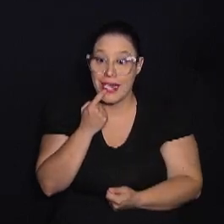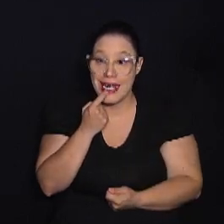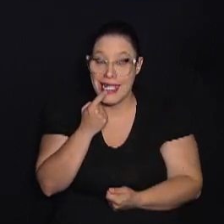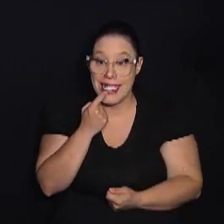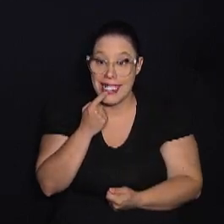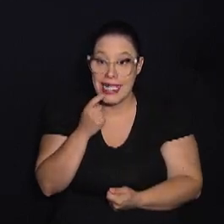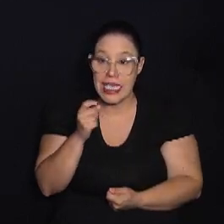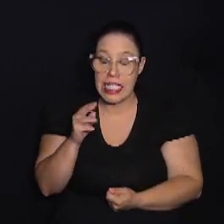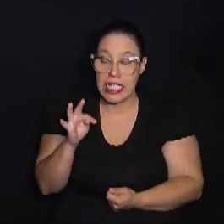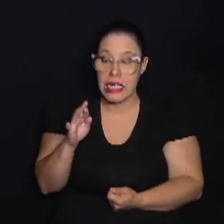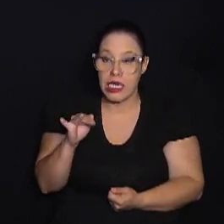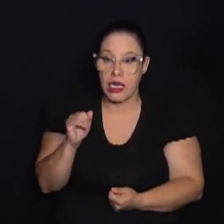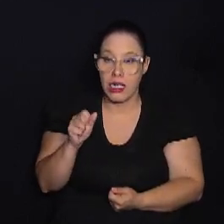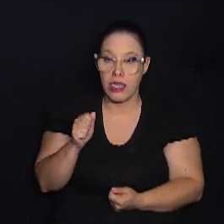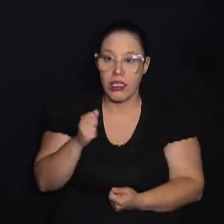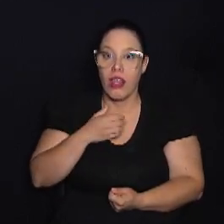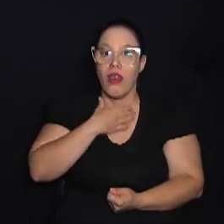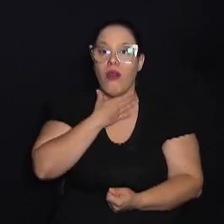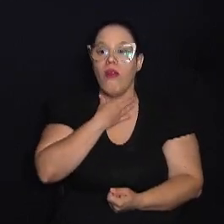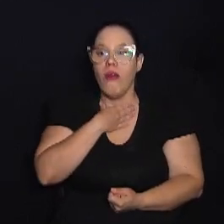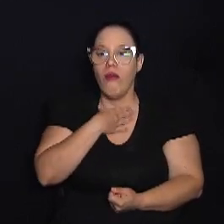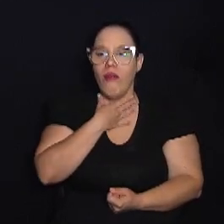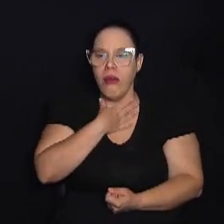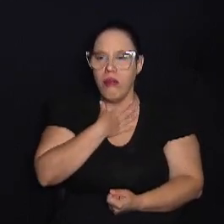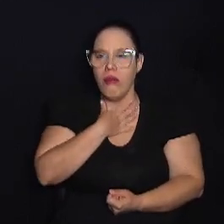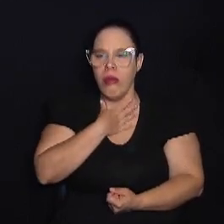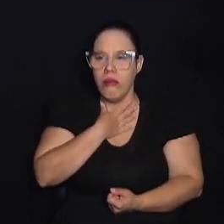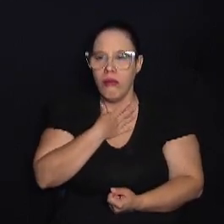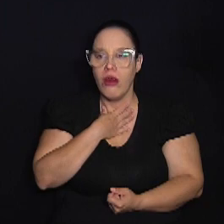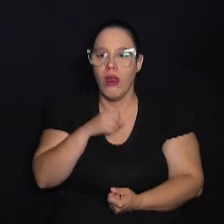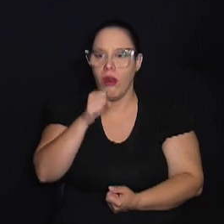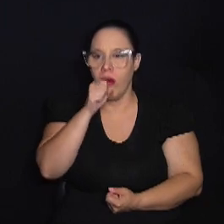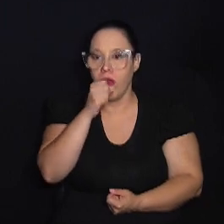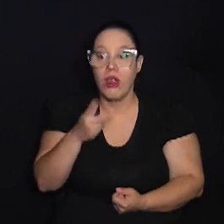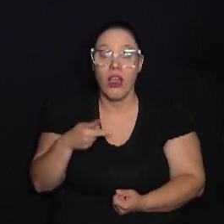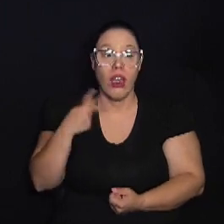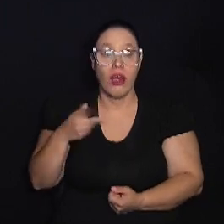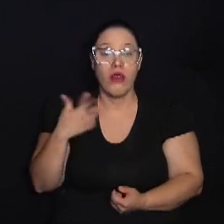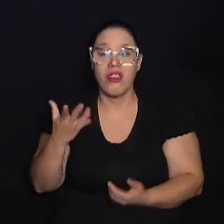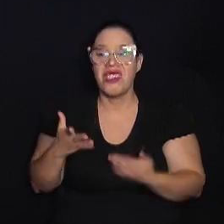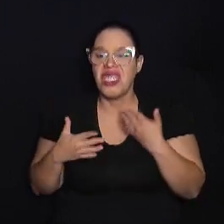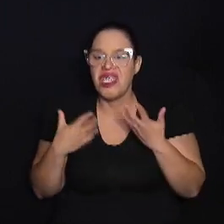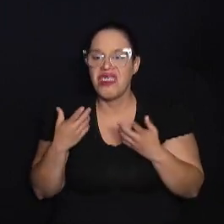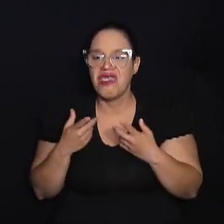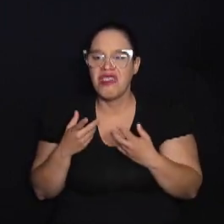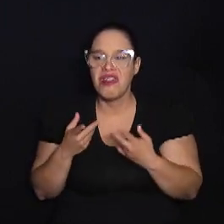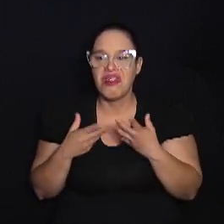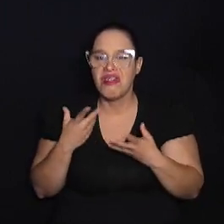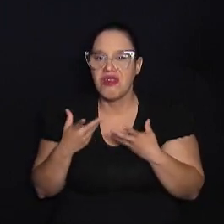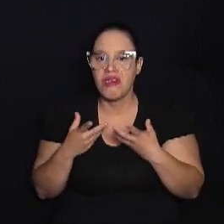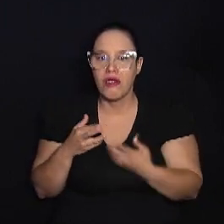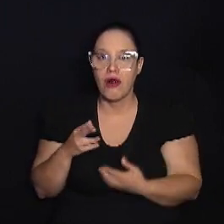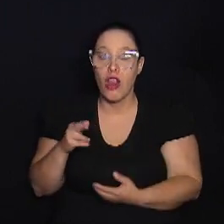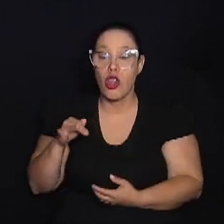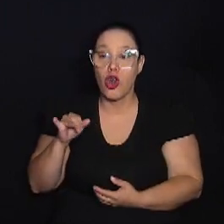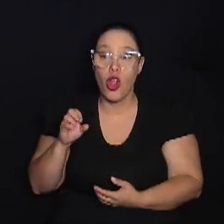a presença de uma rouquidão que se perpetua e não melhora, a presença de nódulos de caroço no